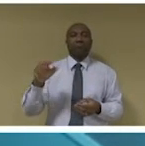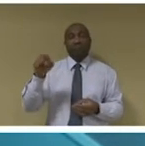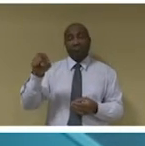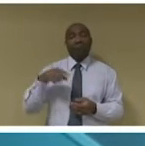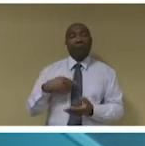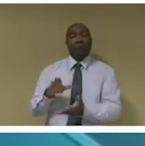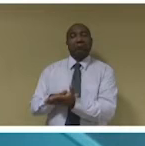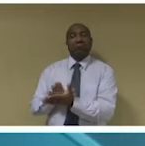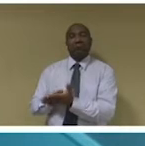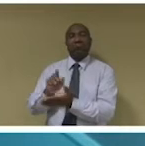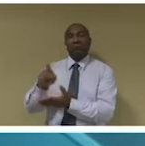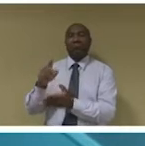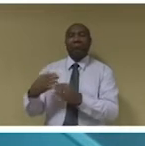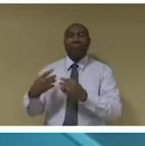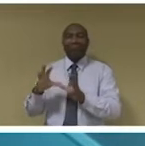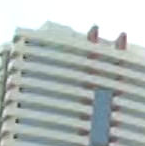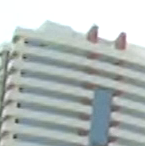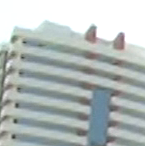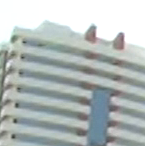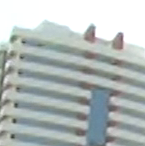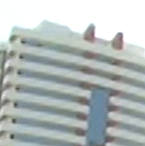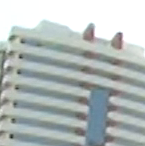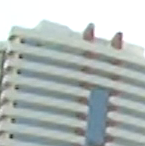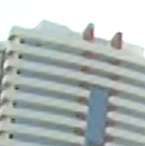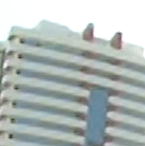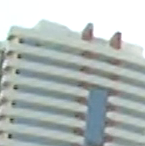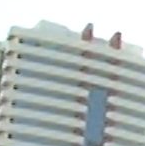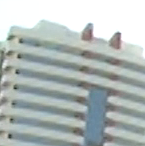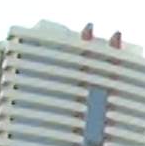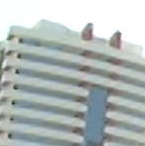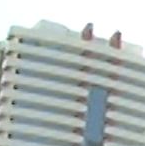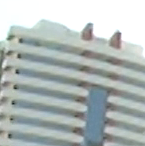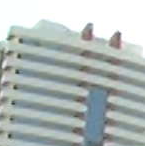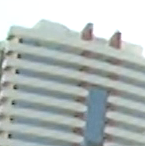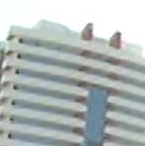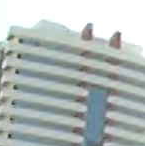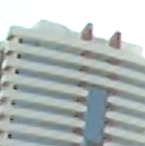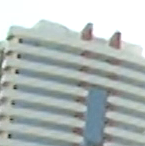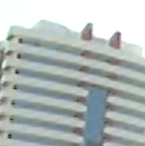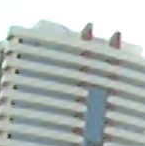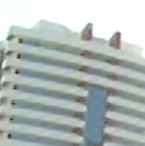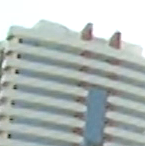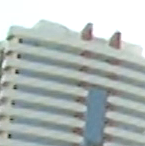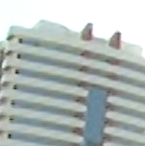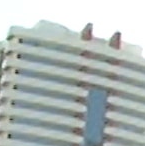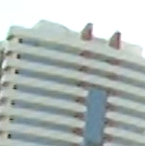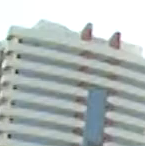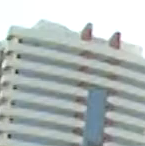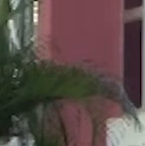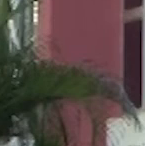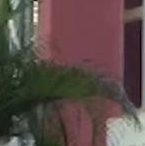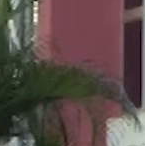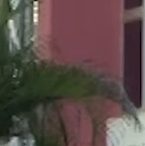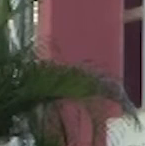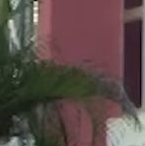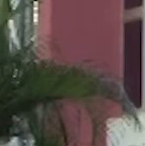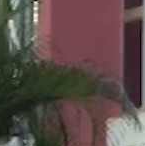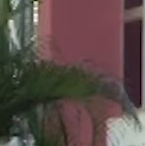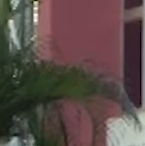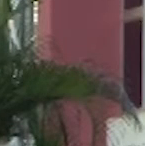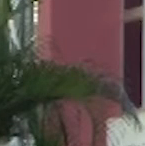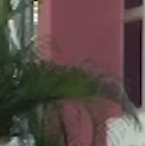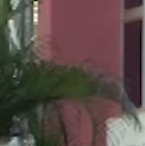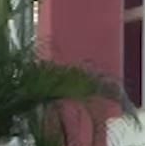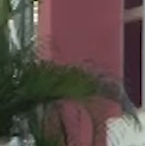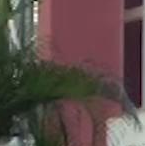em tomada de contas ordinária, para apurar em detalhes o que motivou a alteração no valor originário